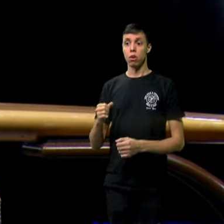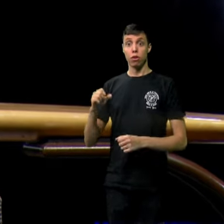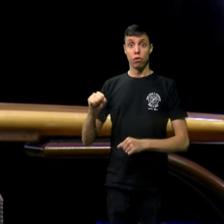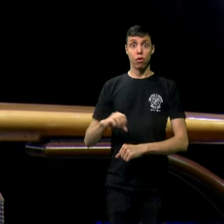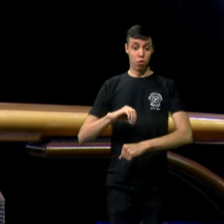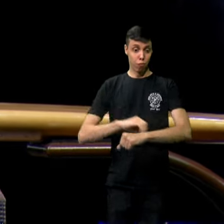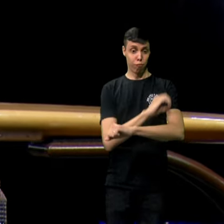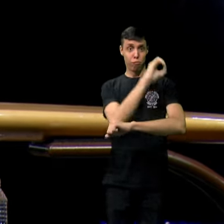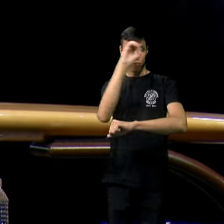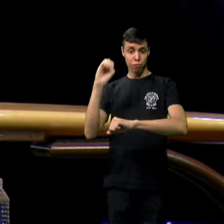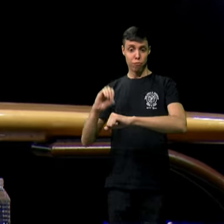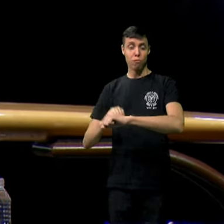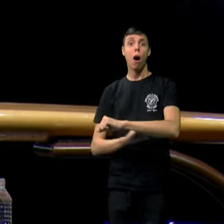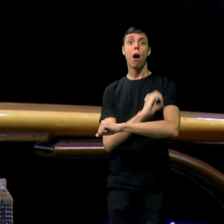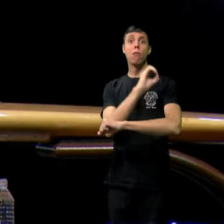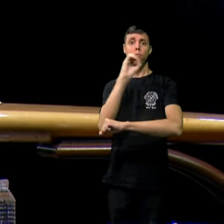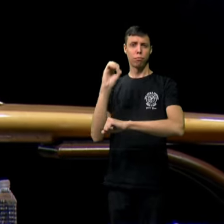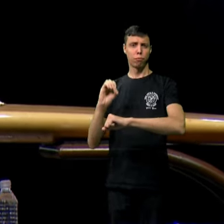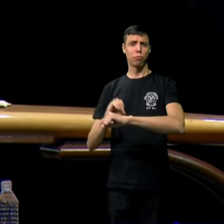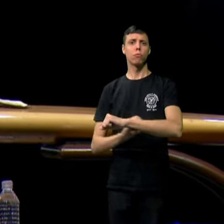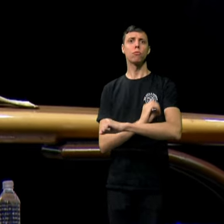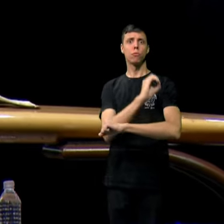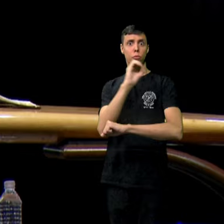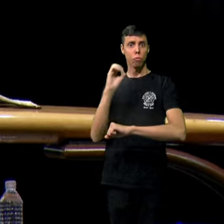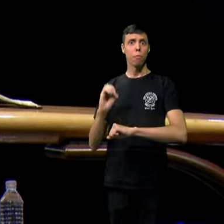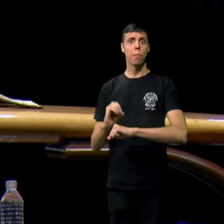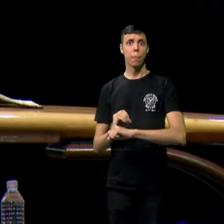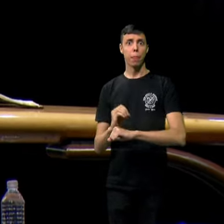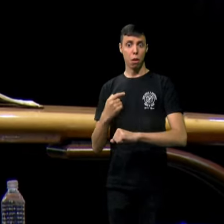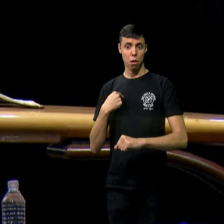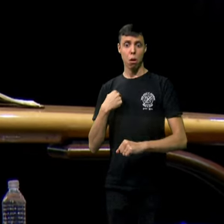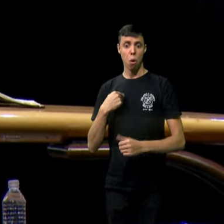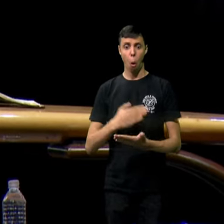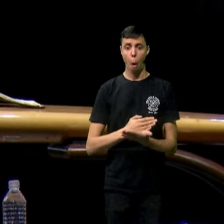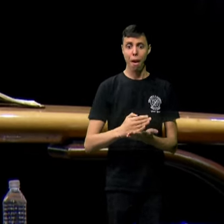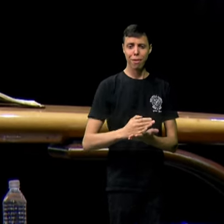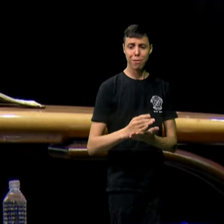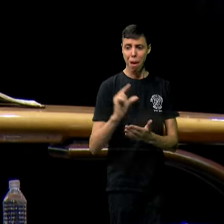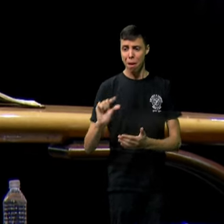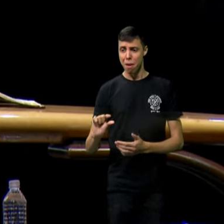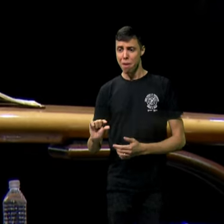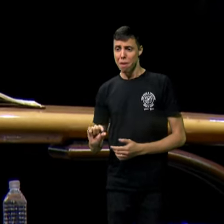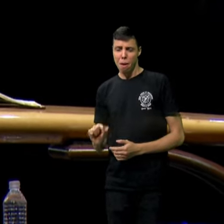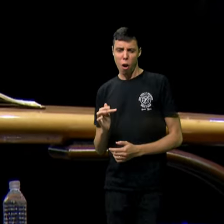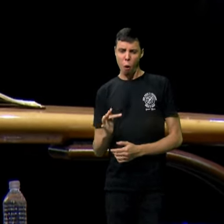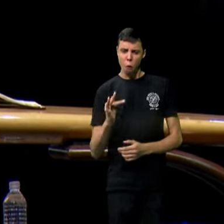dia e noite. Eu declarava esta palavra, aunque meu começo seja pequeno, meu postre de estado